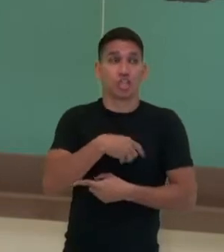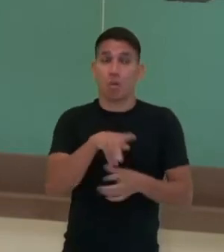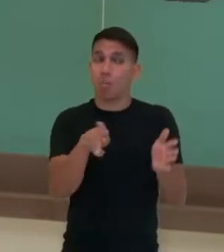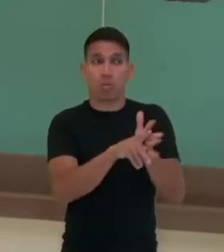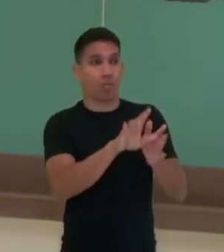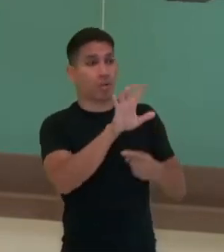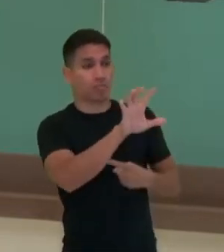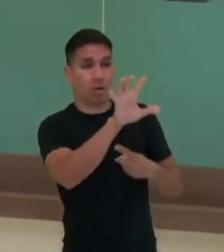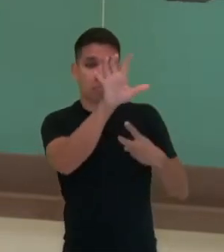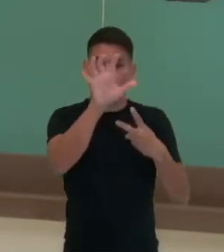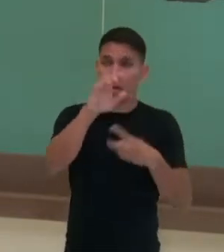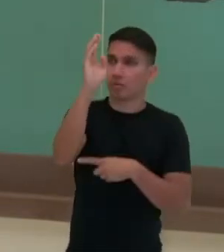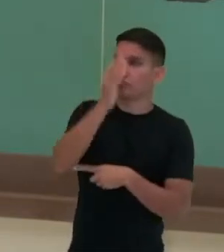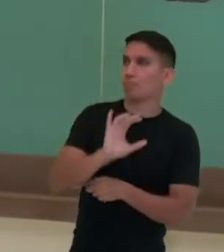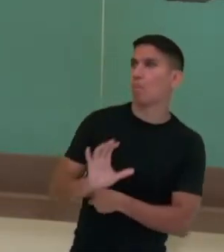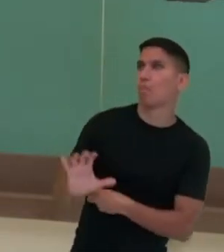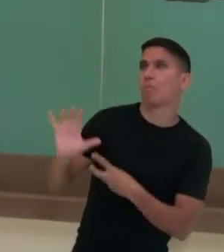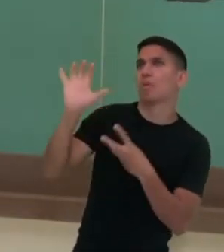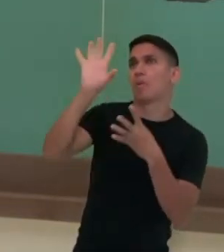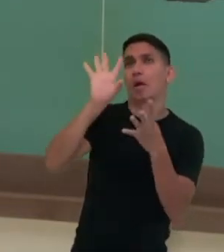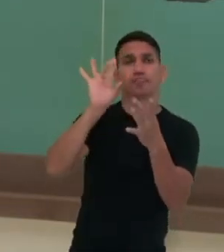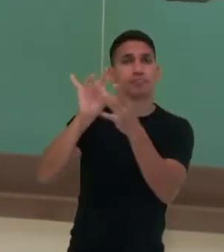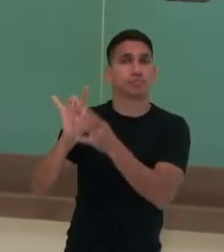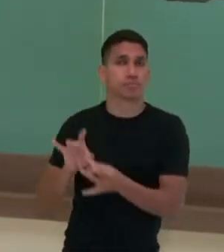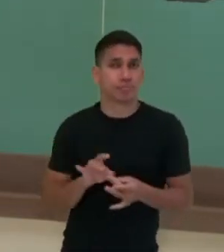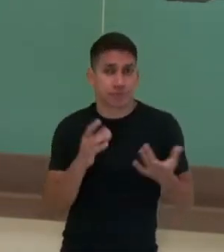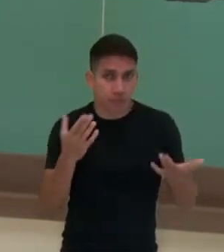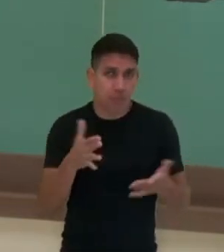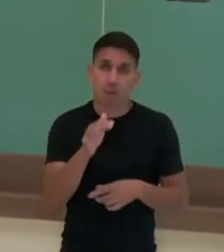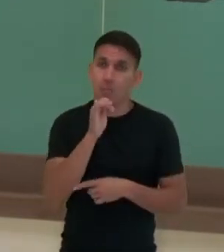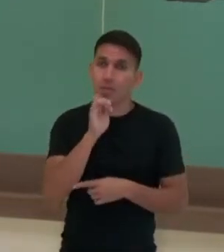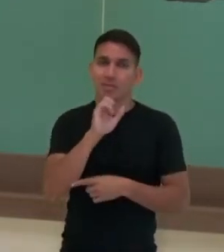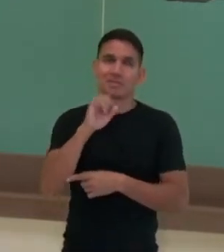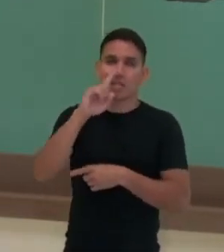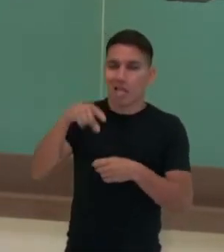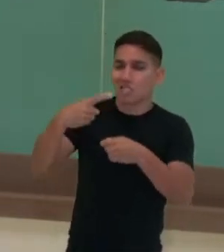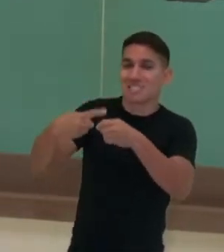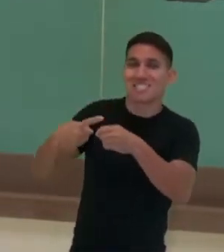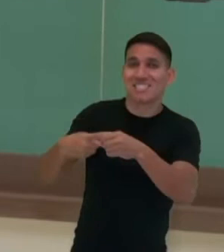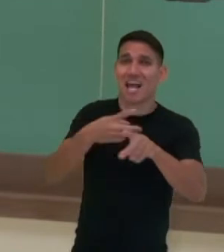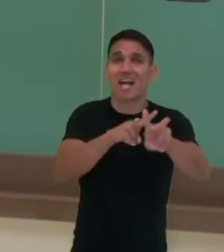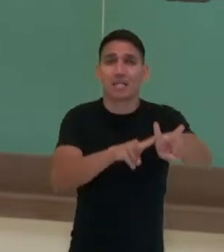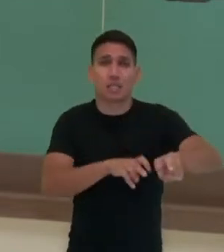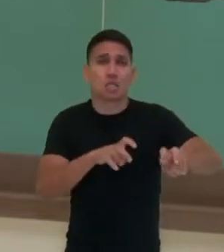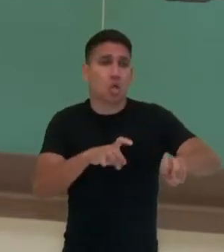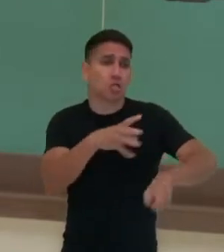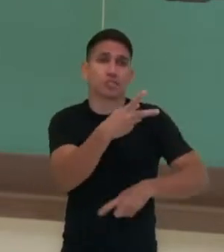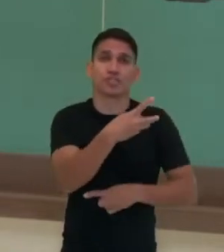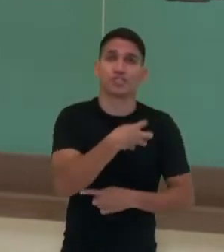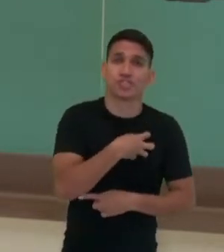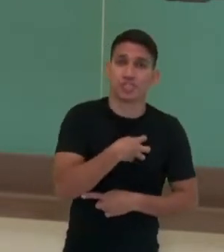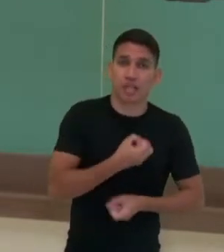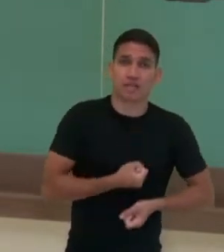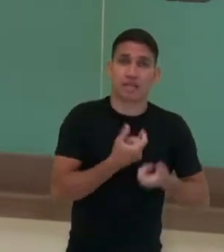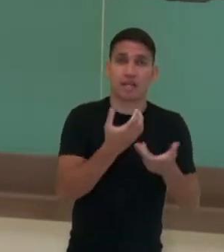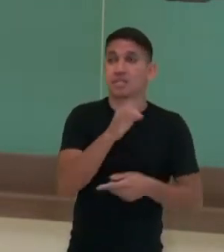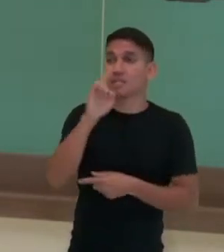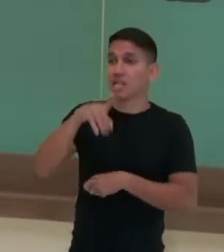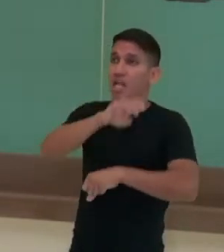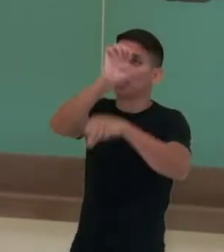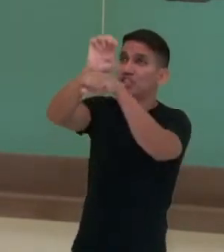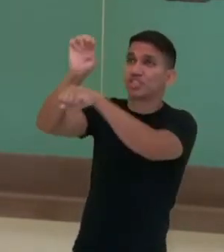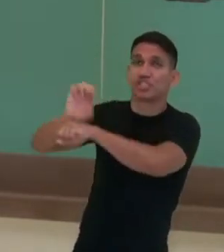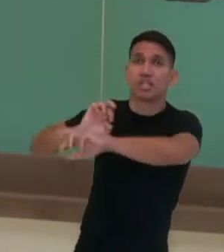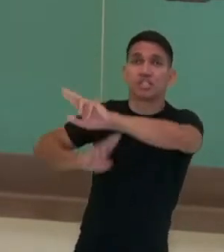uma determinada região, né? Então, se é uma cidade do interior, por exemplo, se é de um estado